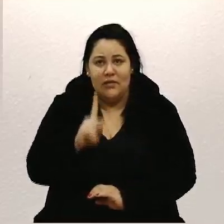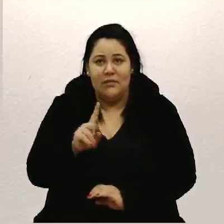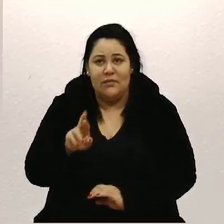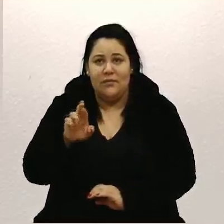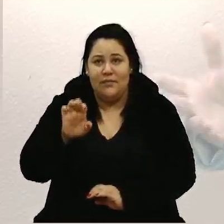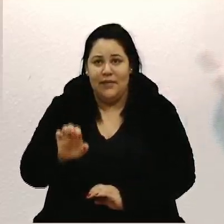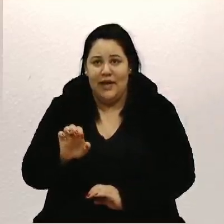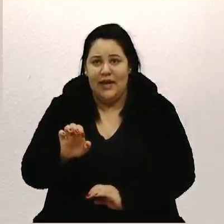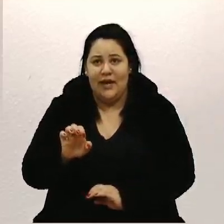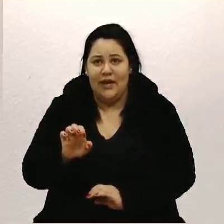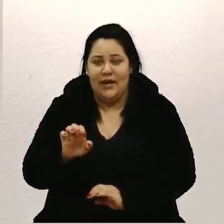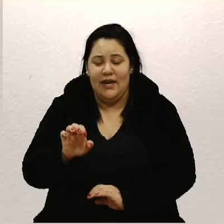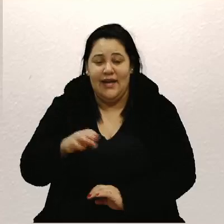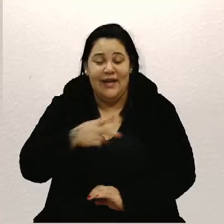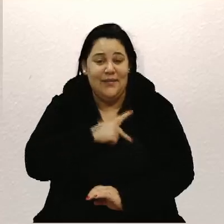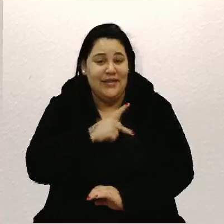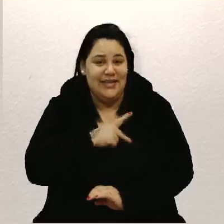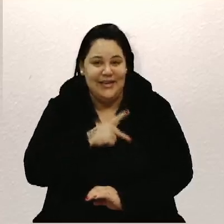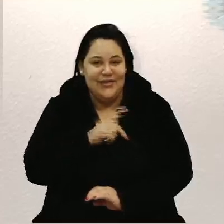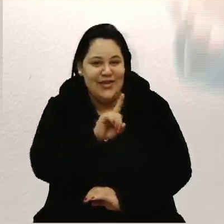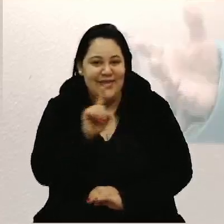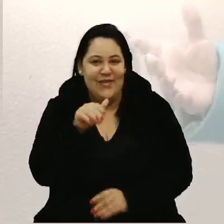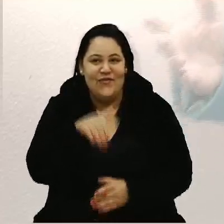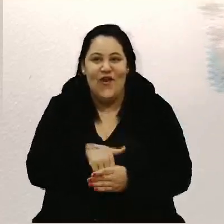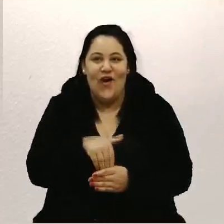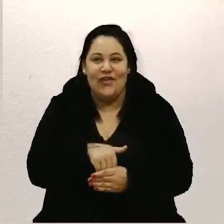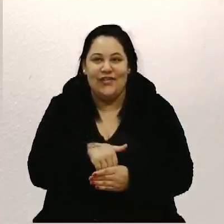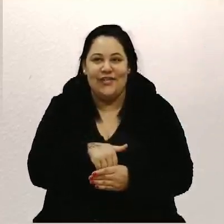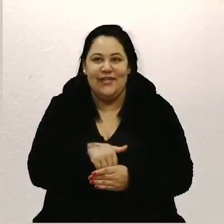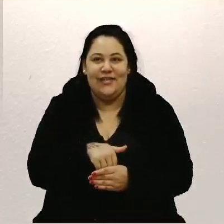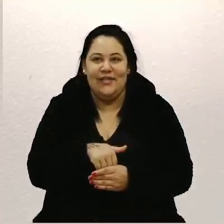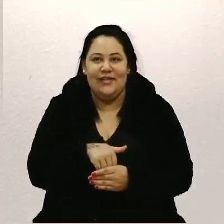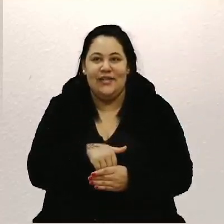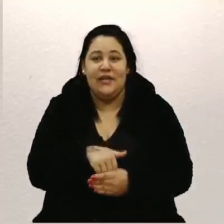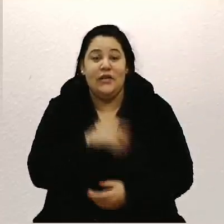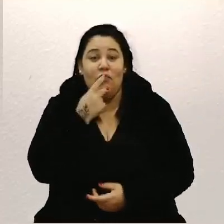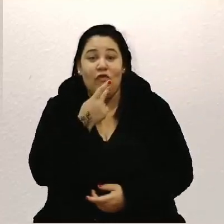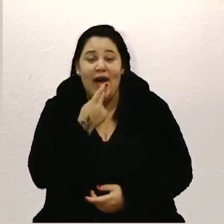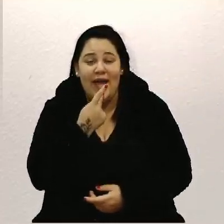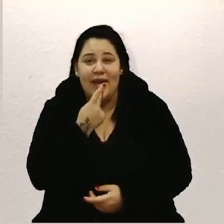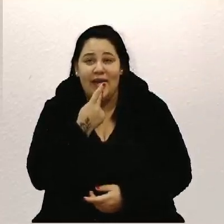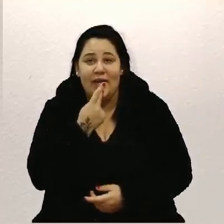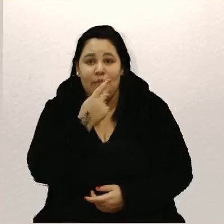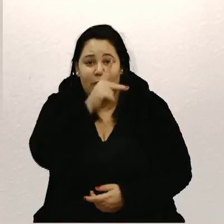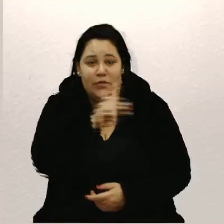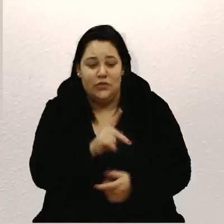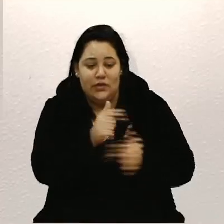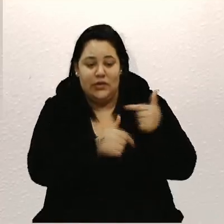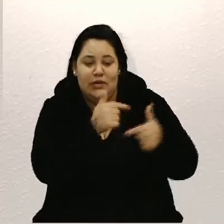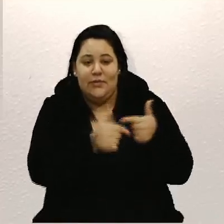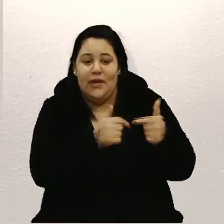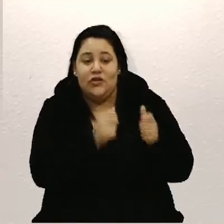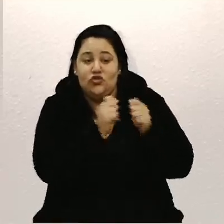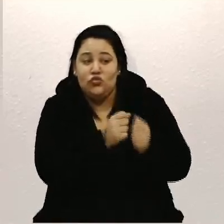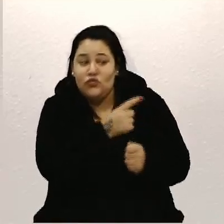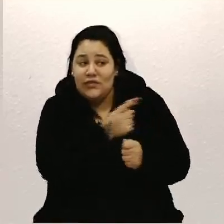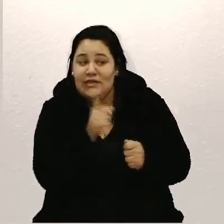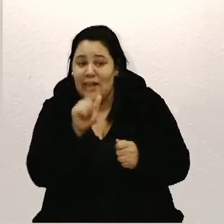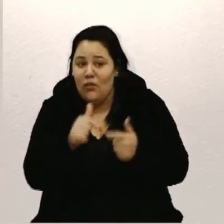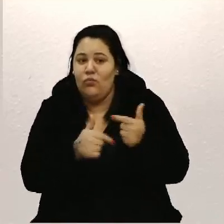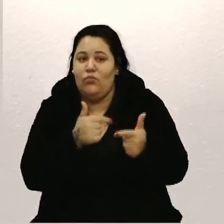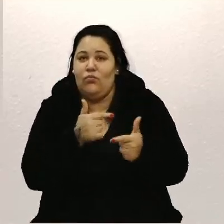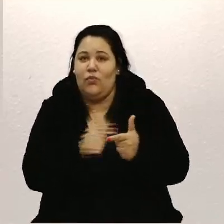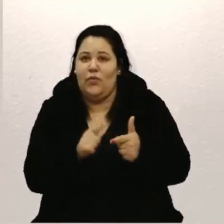vota, né? Só em caso de empate. Então alerta o pré-candidato de vocês de que isso... é um problema. Então, acho que